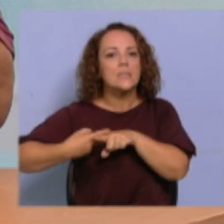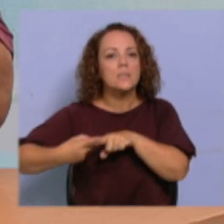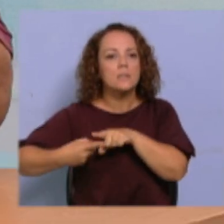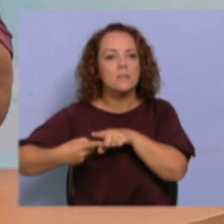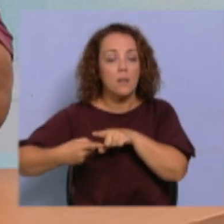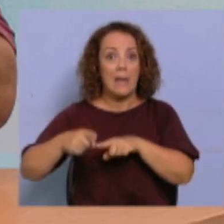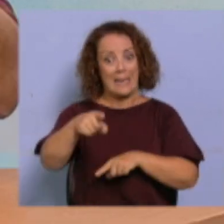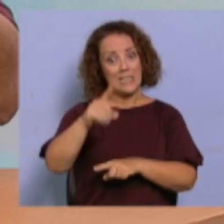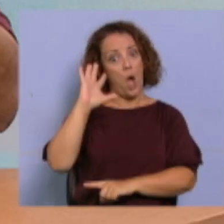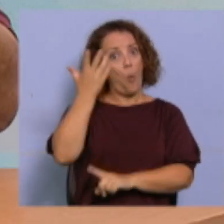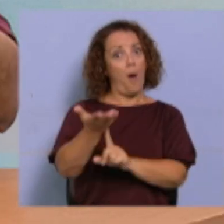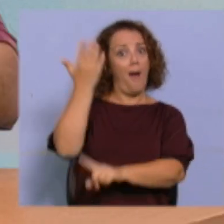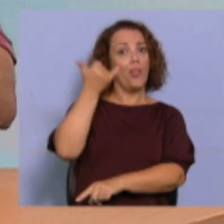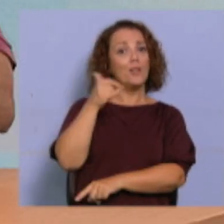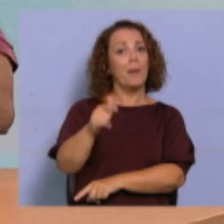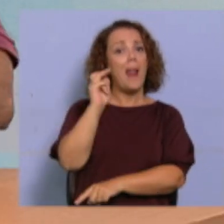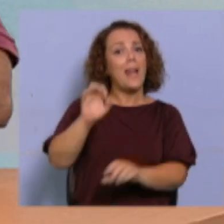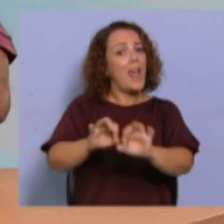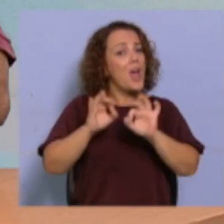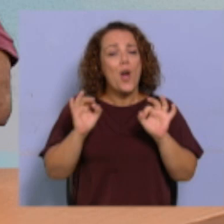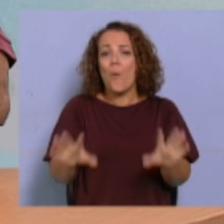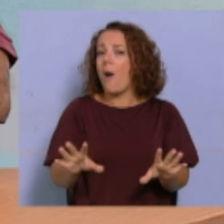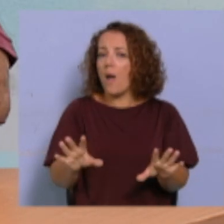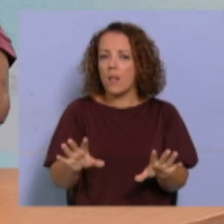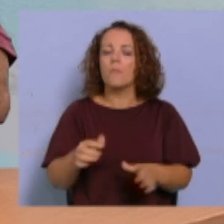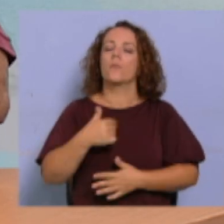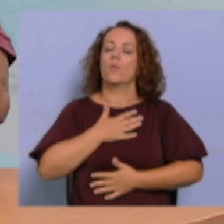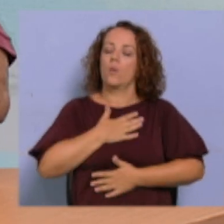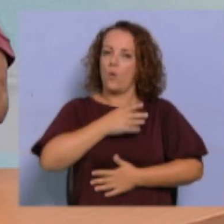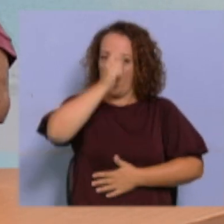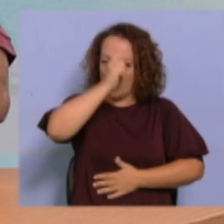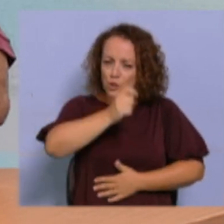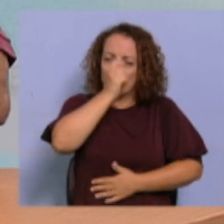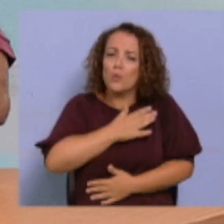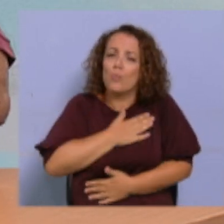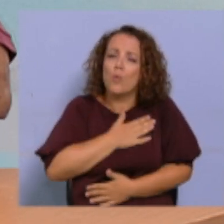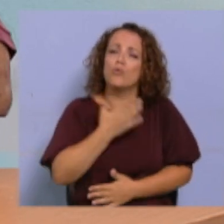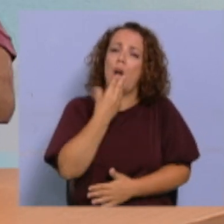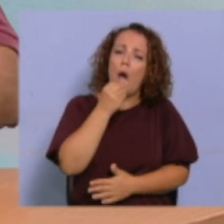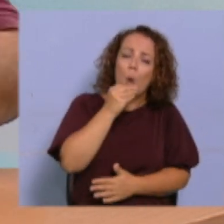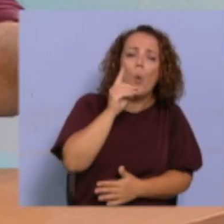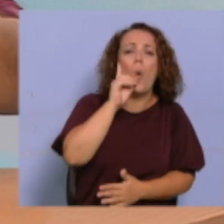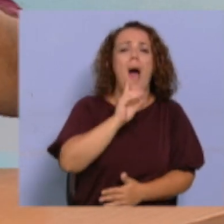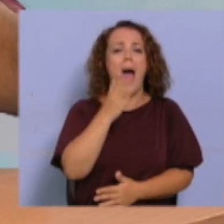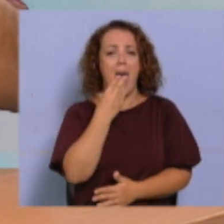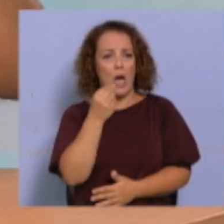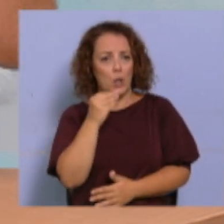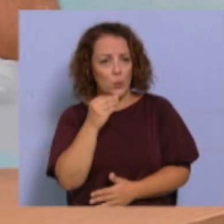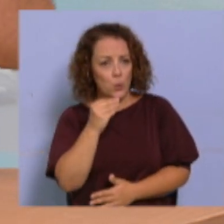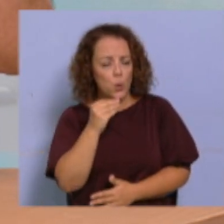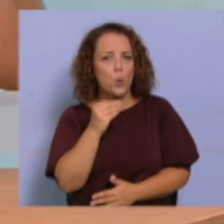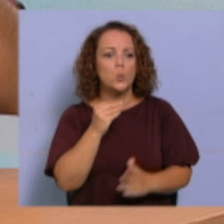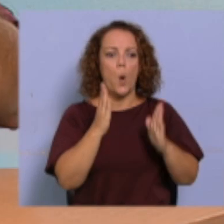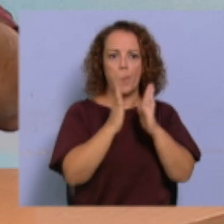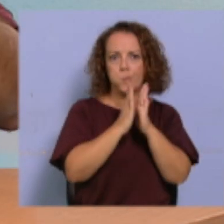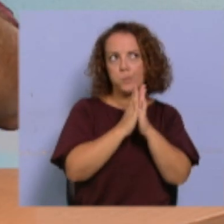aconteceu há 2000 anos, quer dizer, as pessoas, e eu tenho todo o respeito pelos meus queridos alunos e alunas que são mais